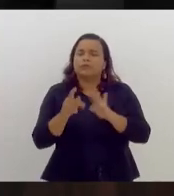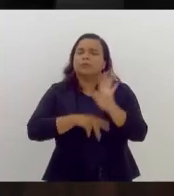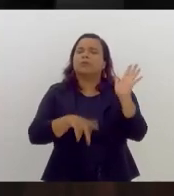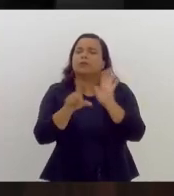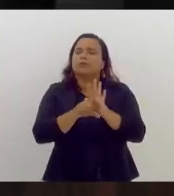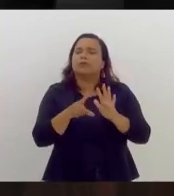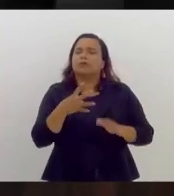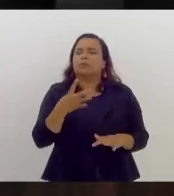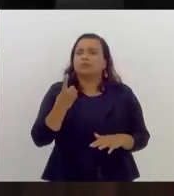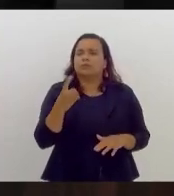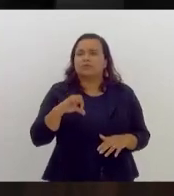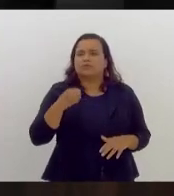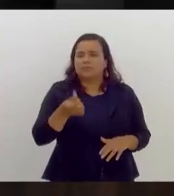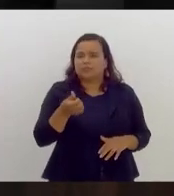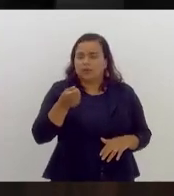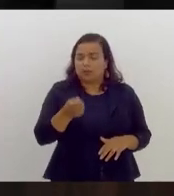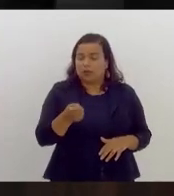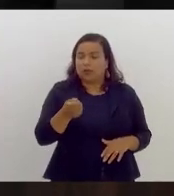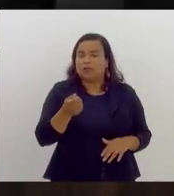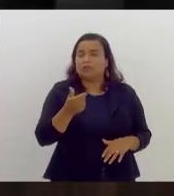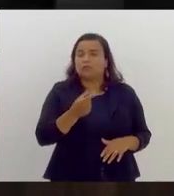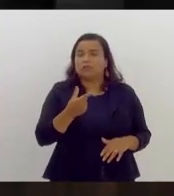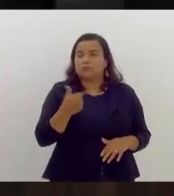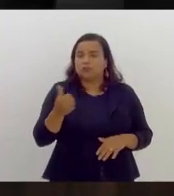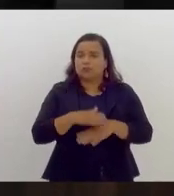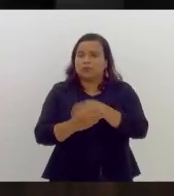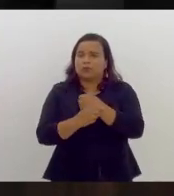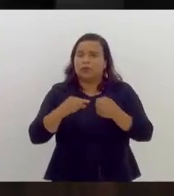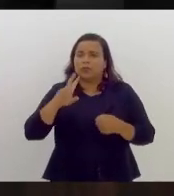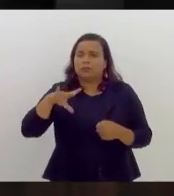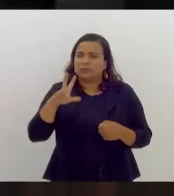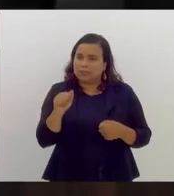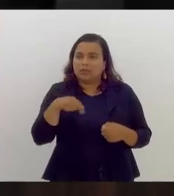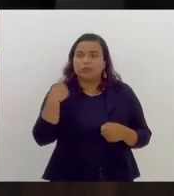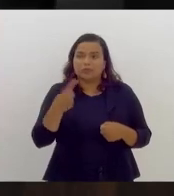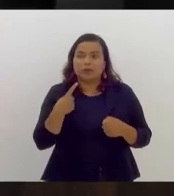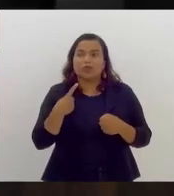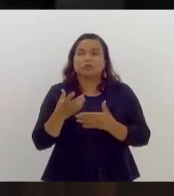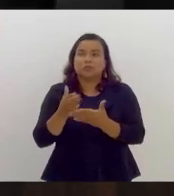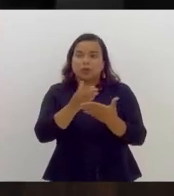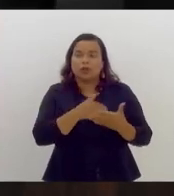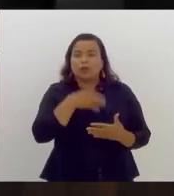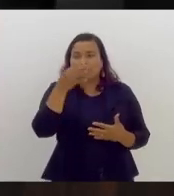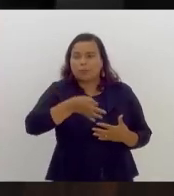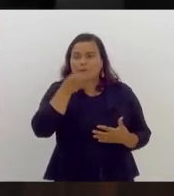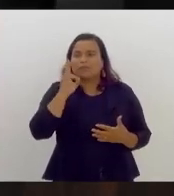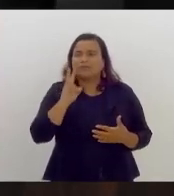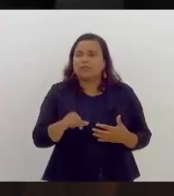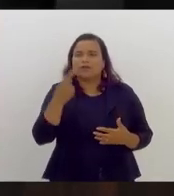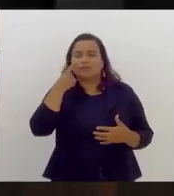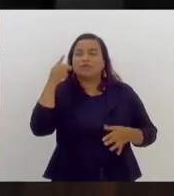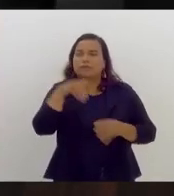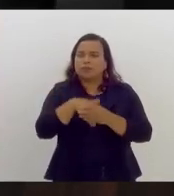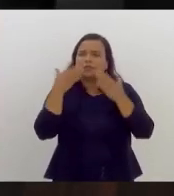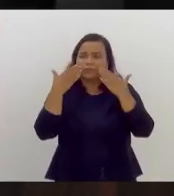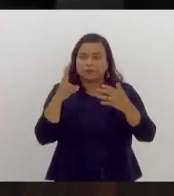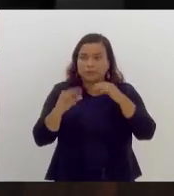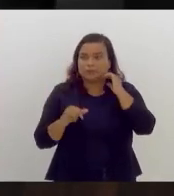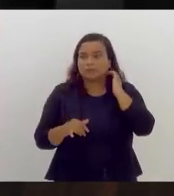lei 4196-A de 21, de autoria da deputada Lucinha. Então, nós vamos colher nesse parecer, nós vamos estar votando o